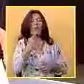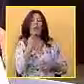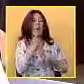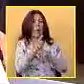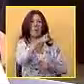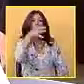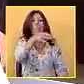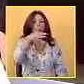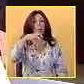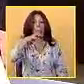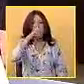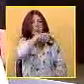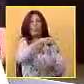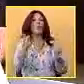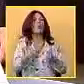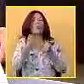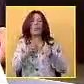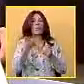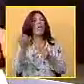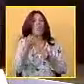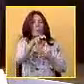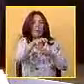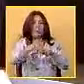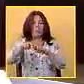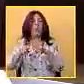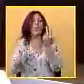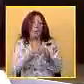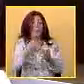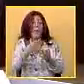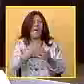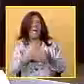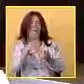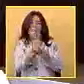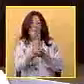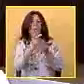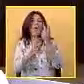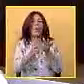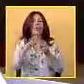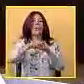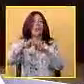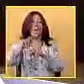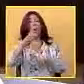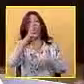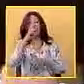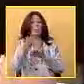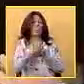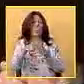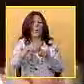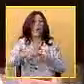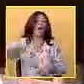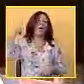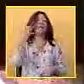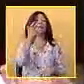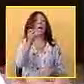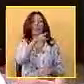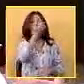Se o PPM não conseguir eleger dois deputados, como pretende-se, ou até nenhum, como, não aconteceu, como aconteceu há